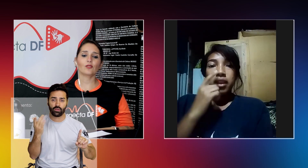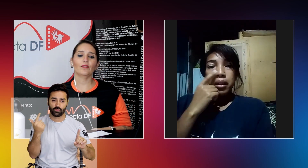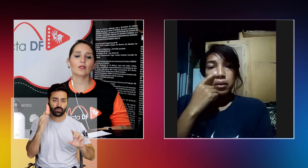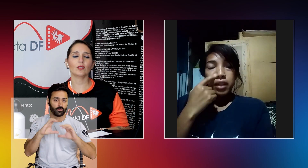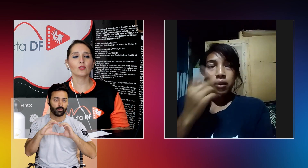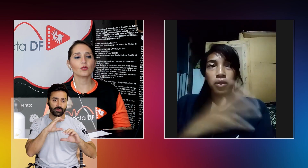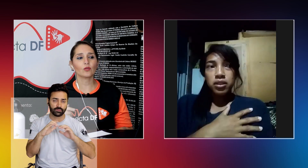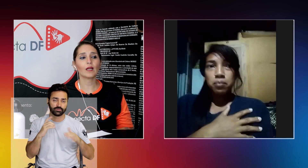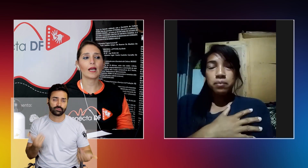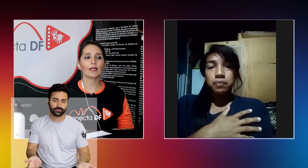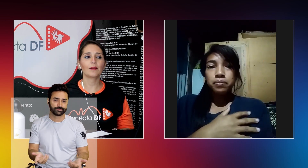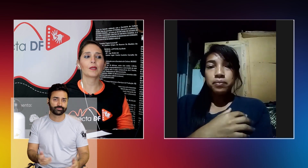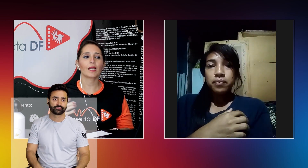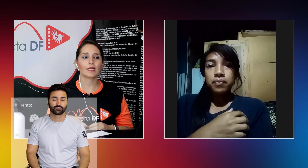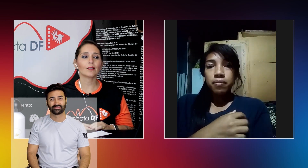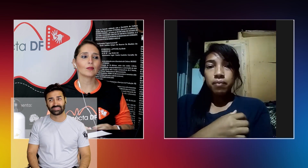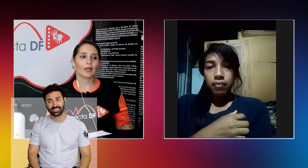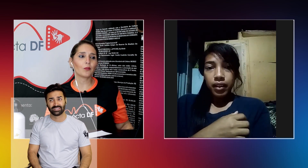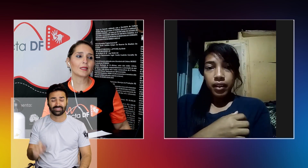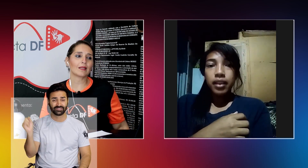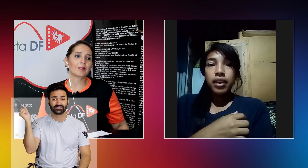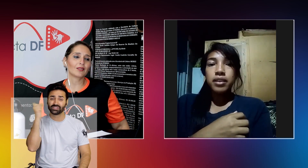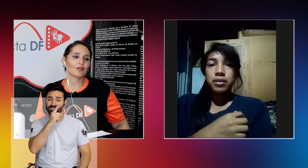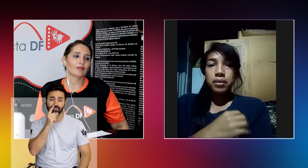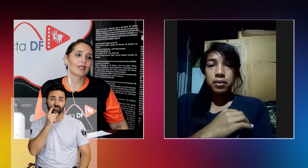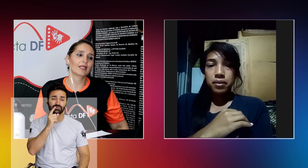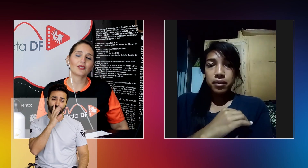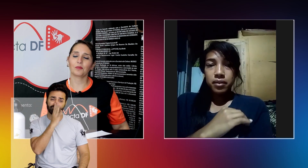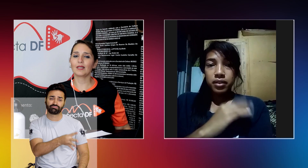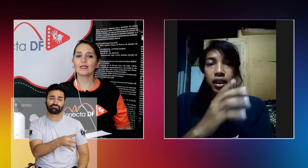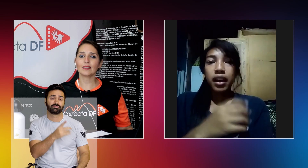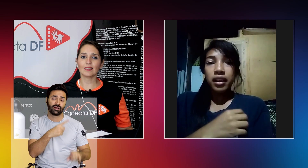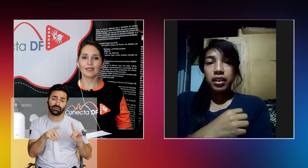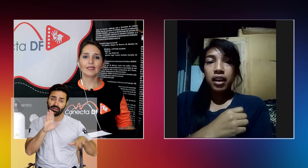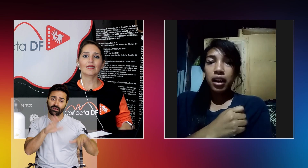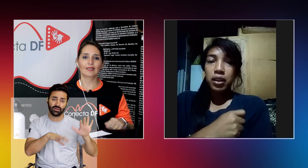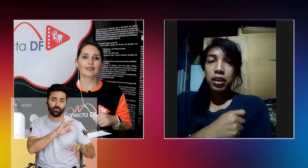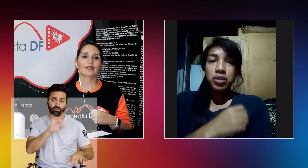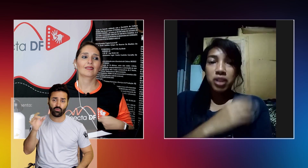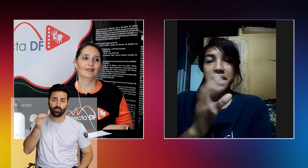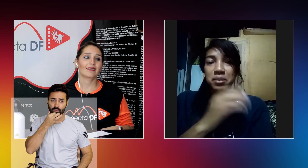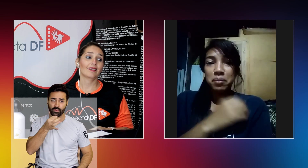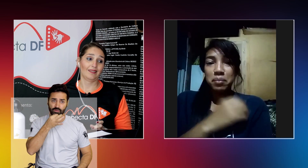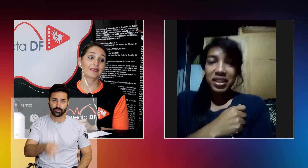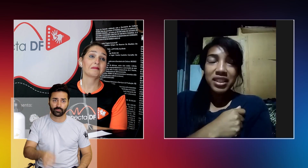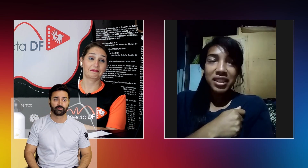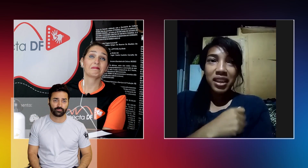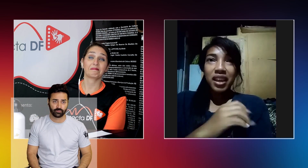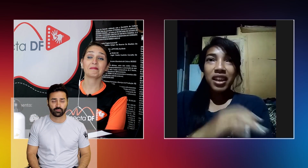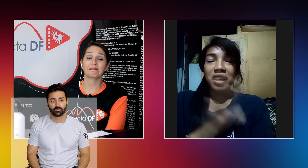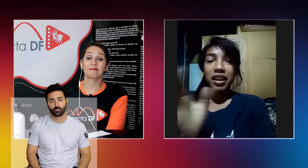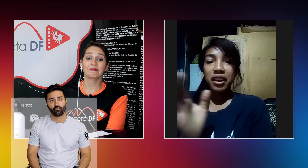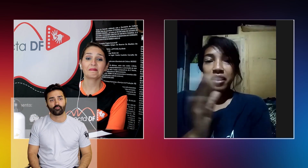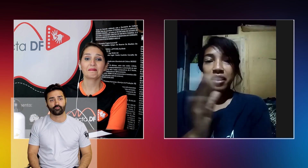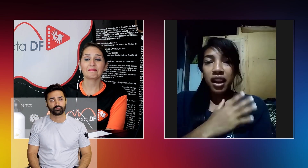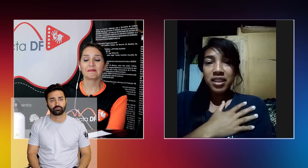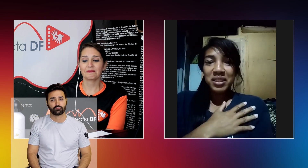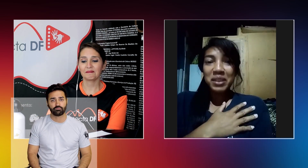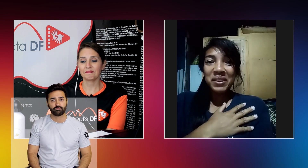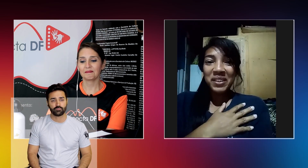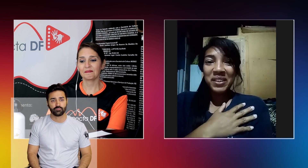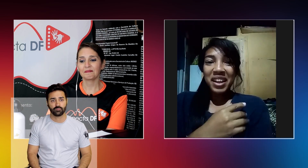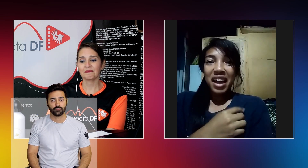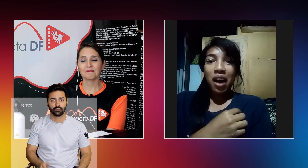E outra coisa, a gente julgar, né? Porque cada um tem um pensamento diferente. Mas... eu já conheci pessoas assim. E em